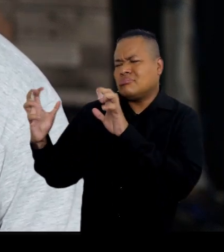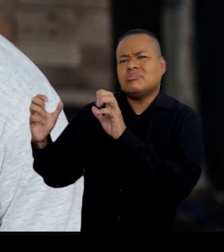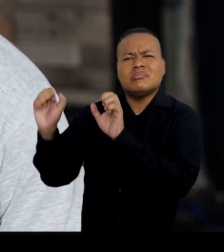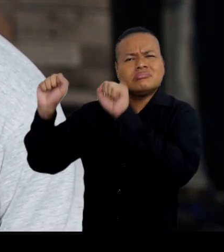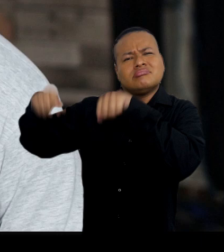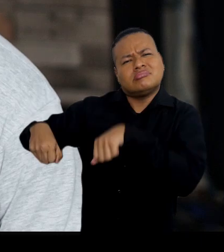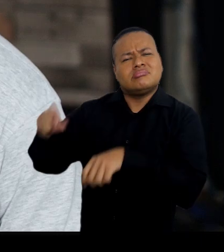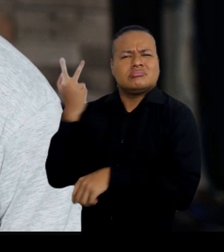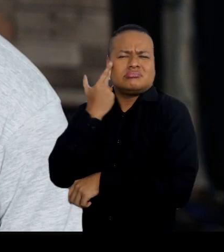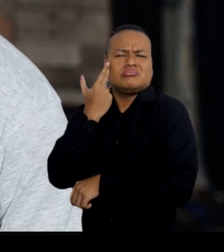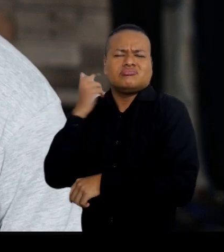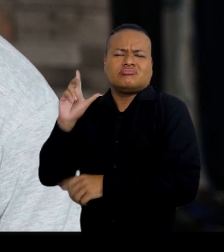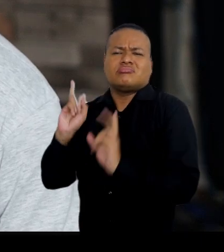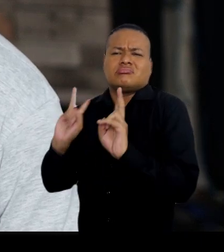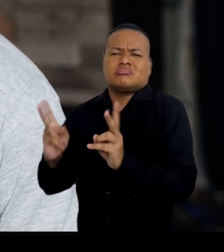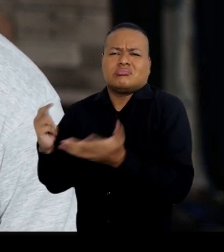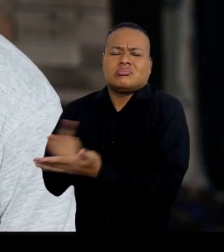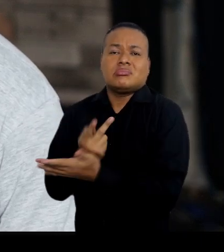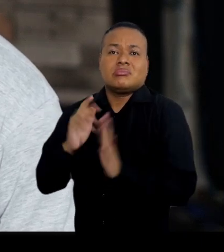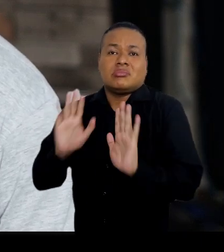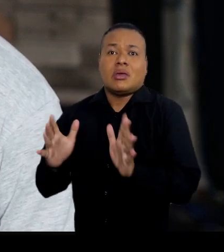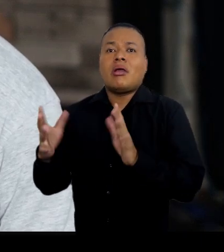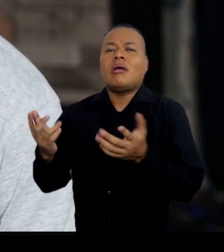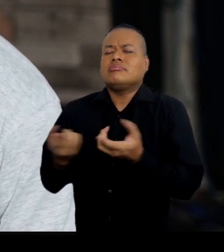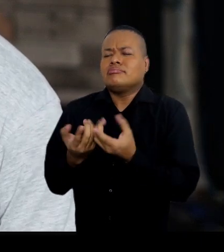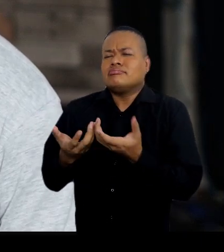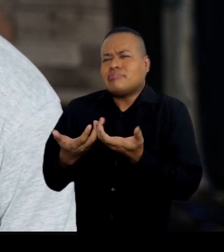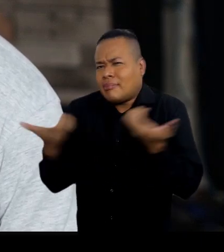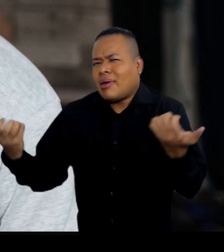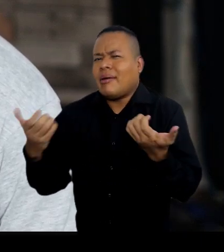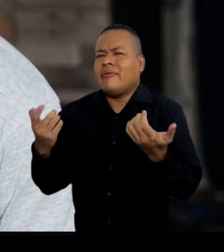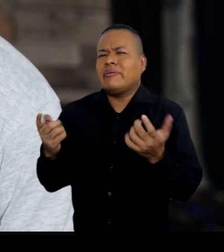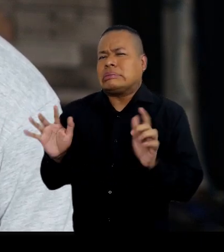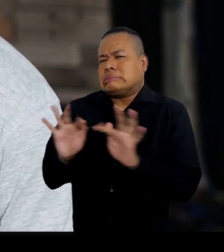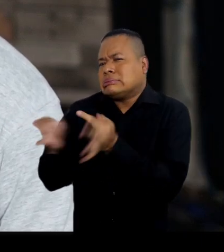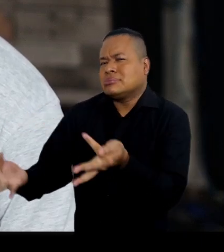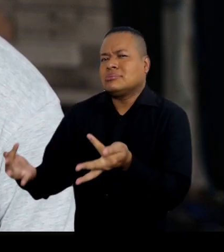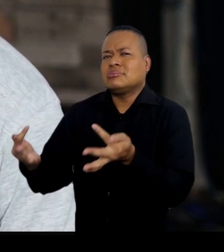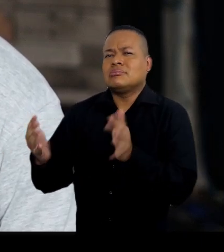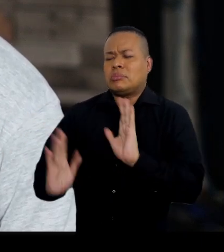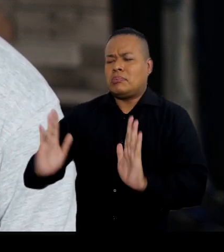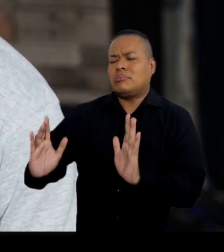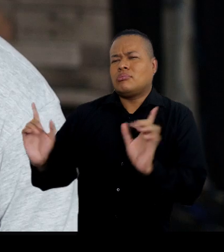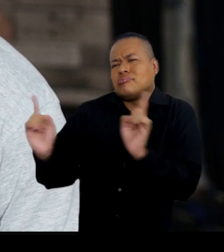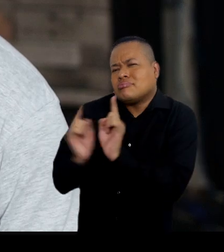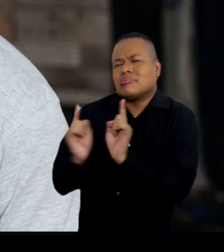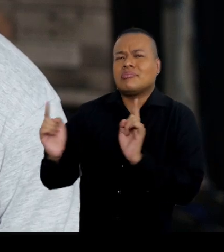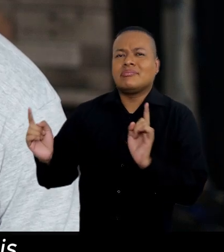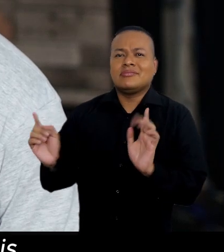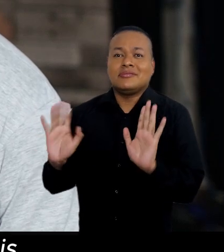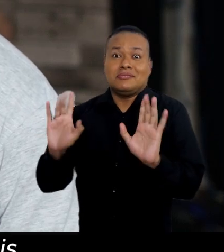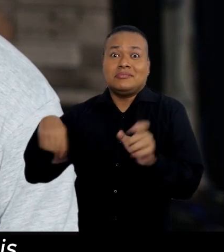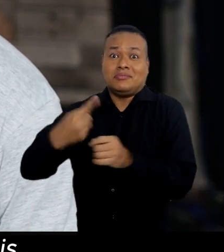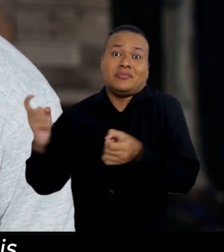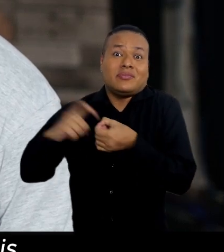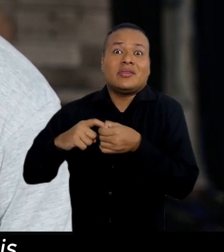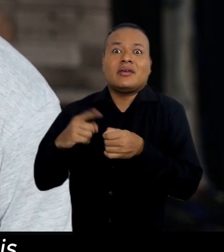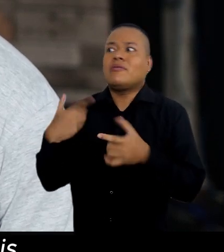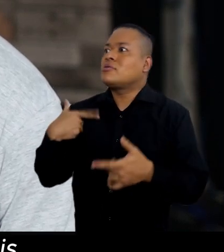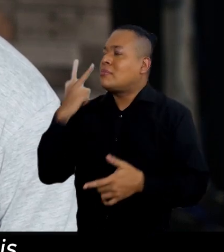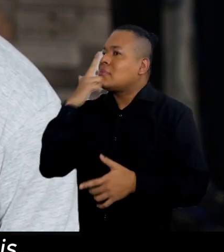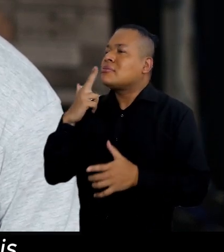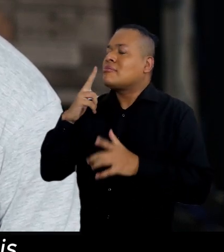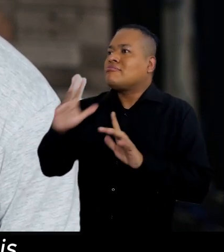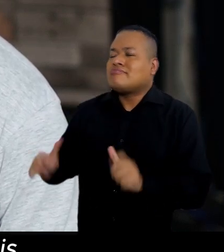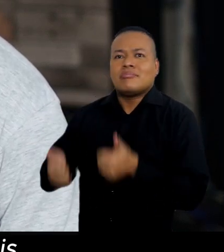isso aí é normal, tinham, né? Tinham. Algumas separações pequenas, por períodos pequenos, entendeu? Que eu acho que isso aí só apimentou